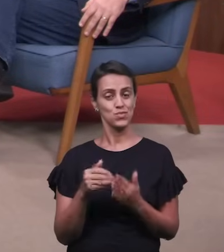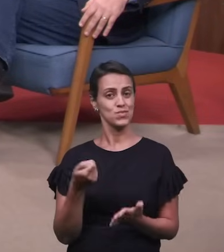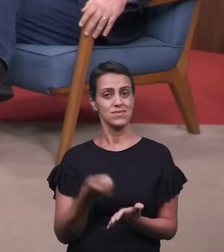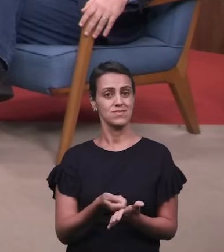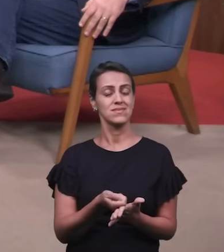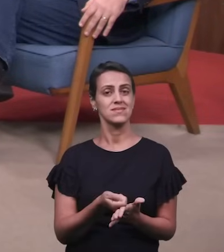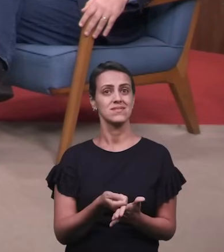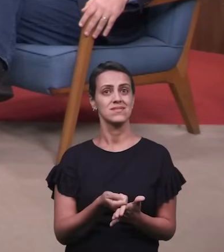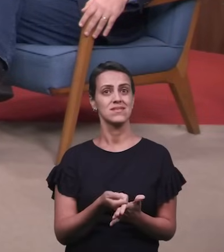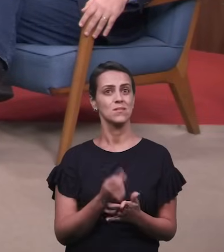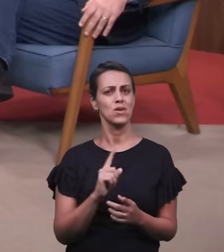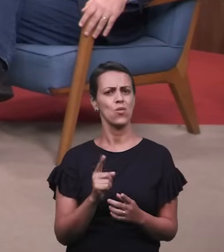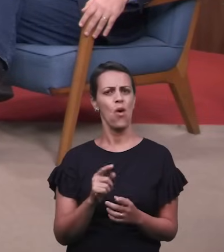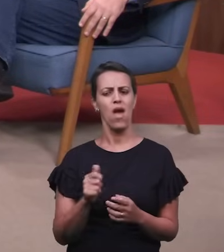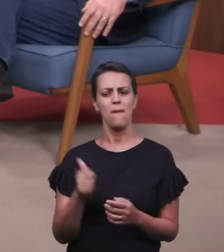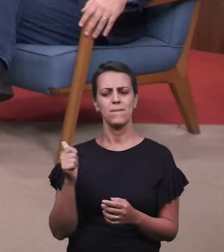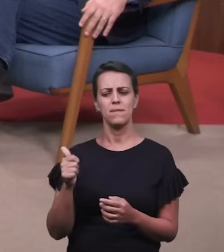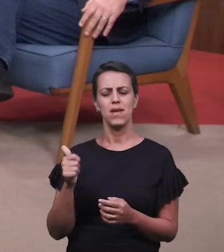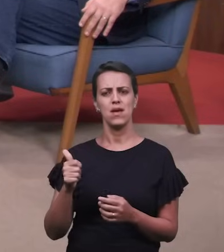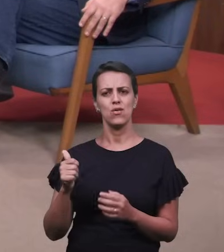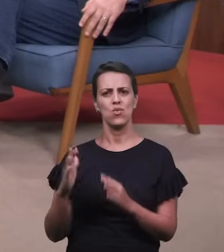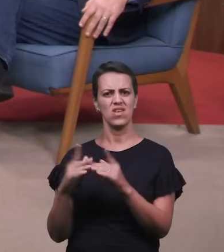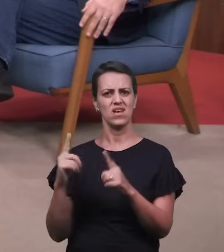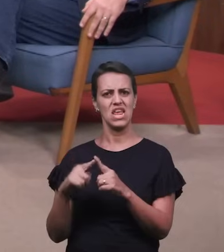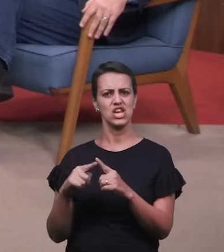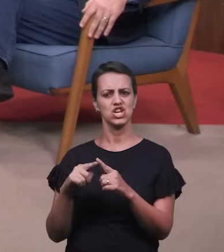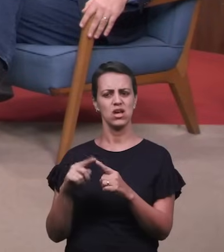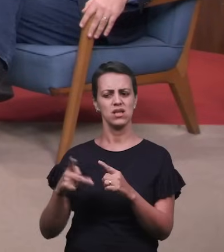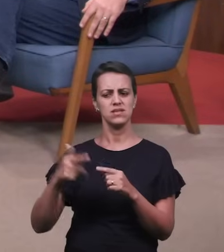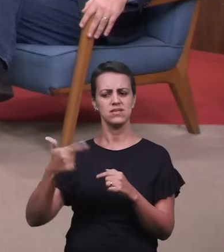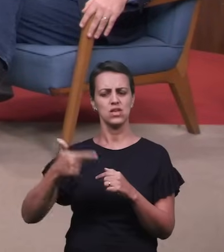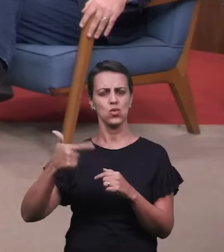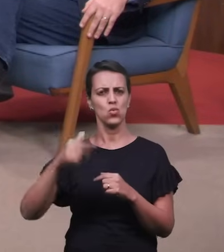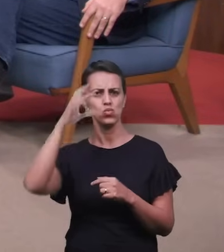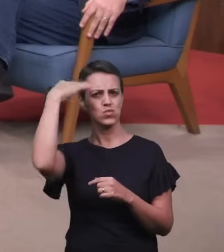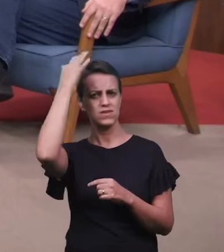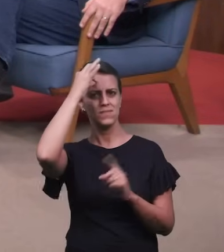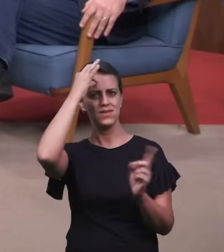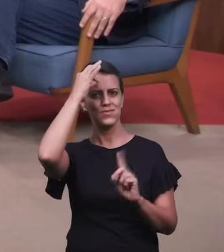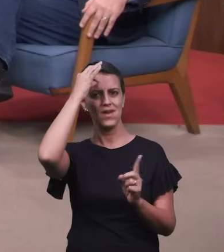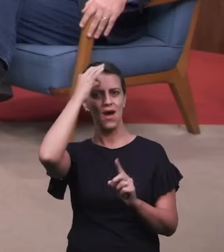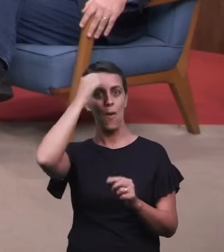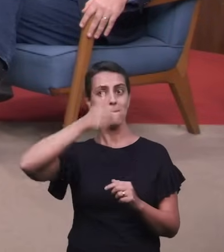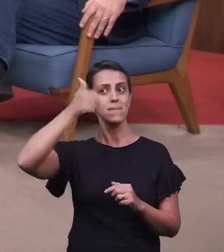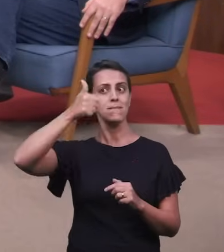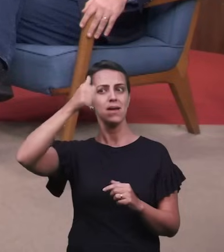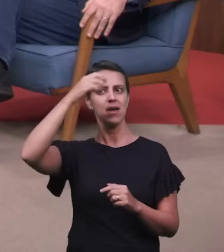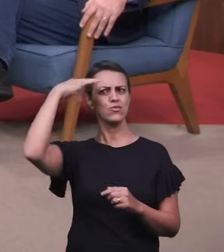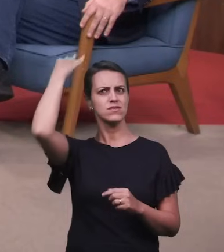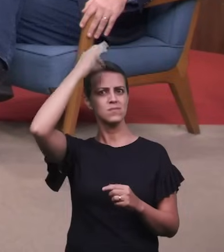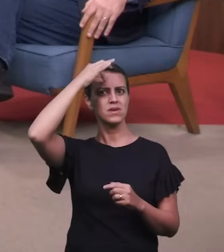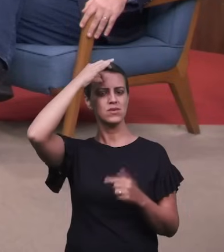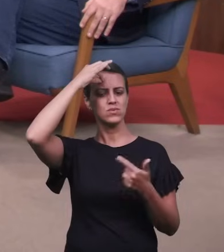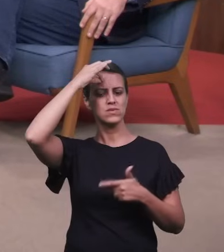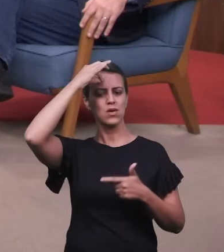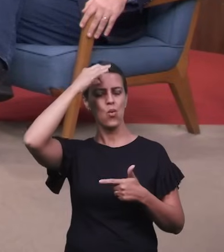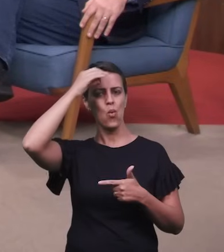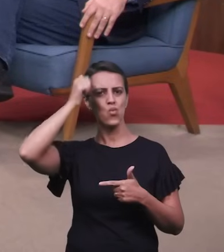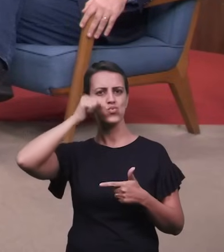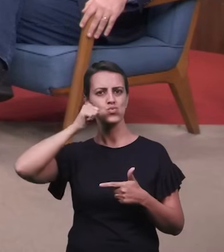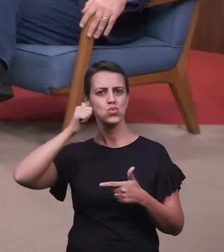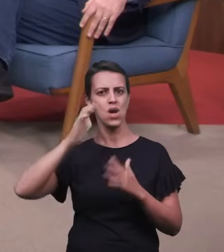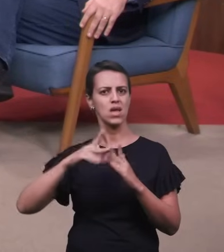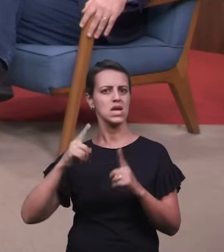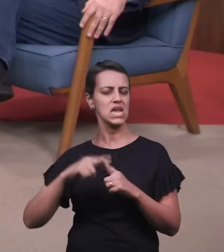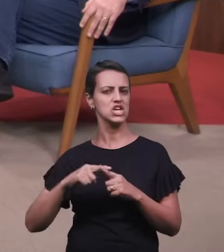não é a esposa e o Espírito. Parece simples, mas é o Espírito e a esposa. Amém.